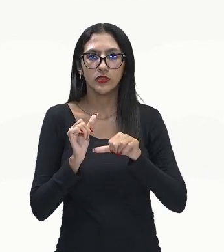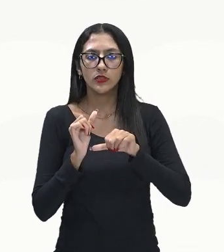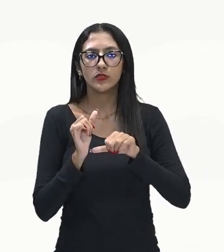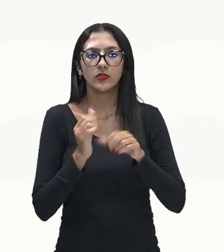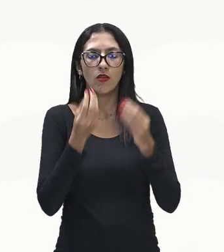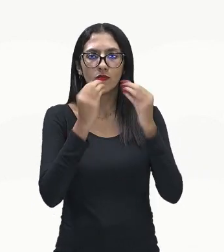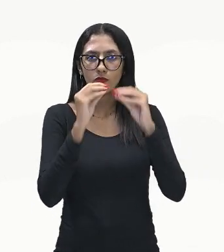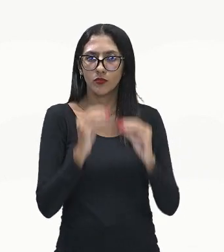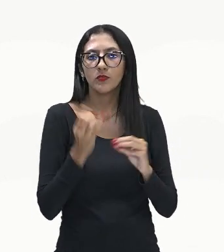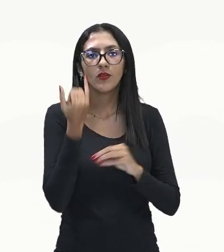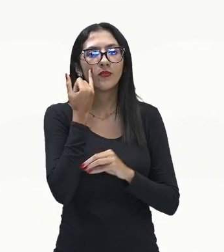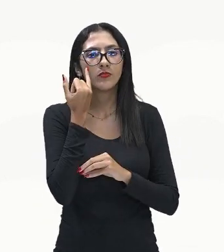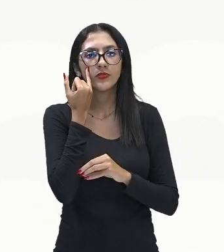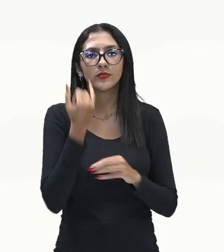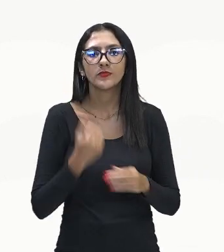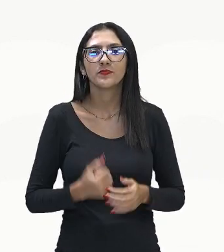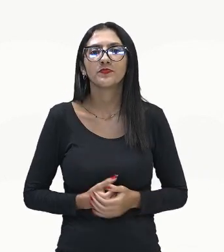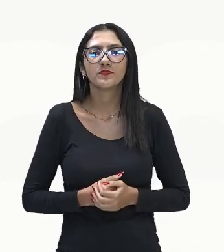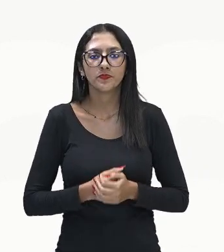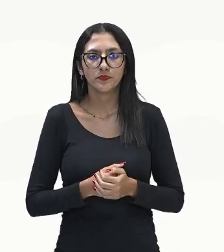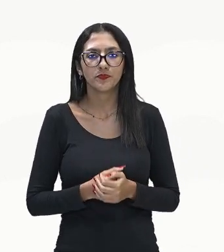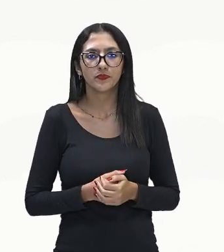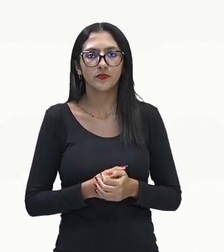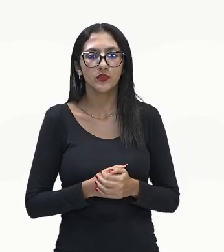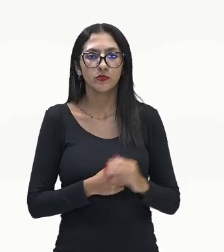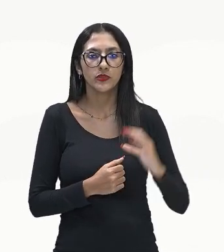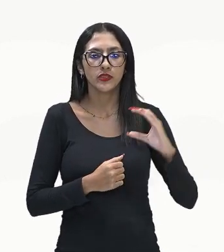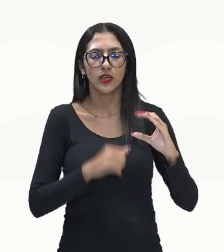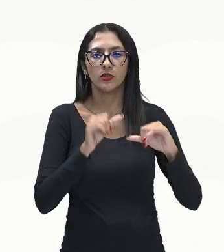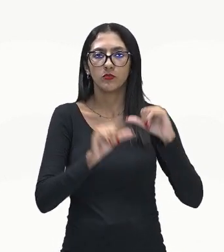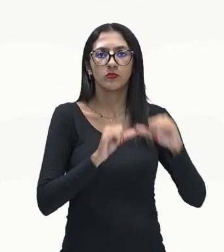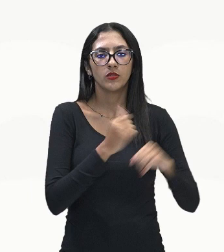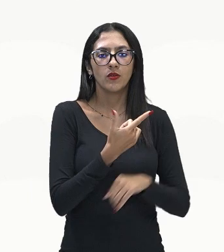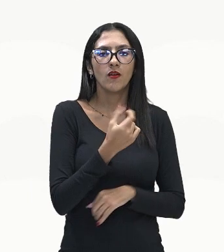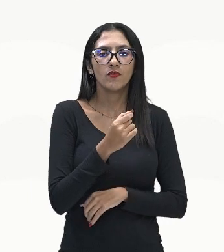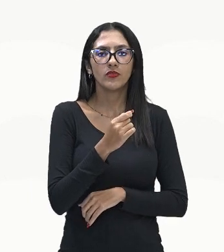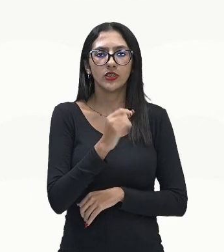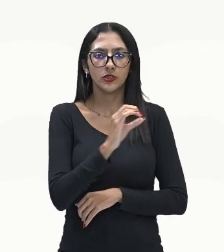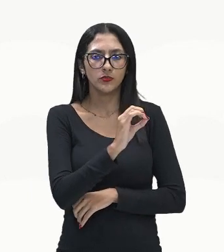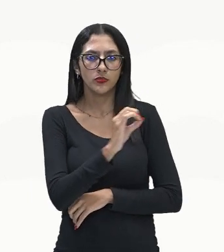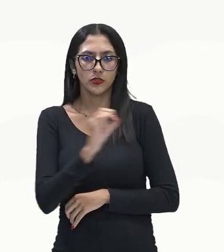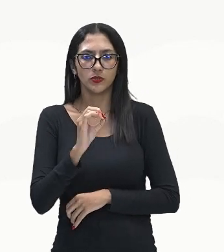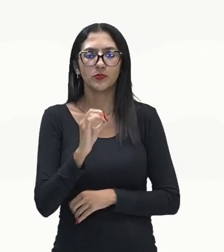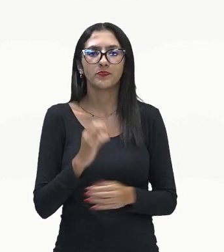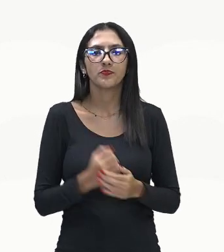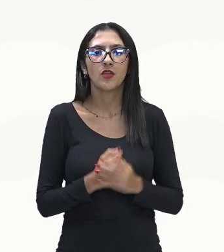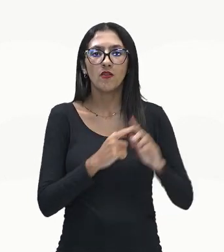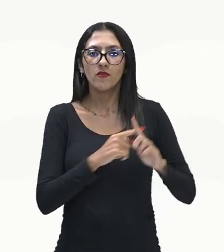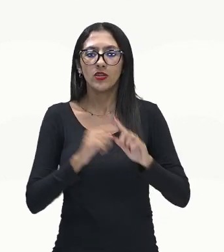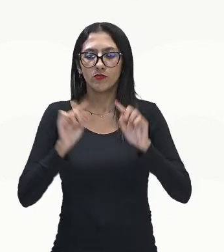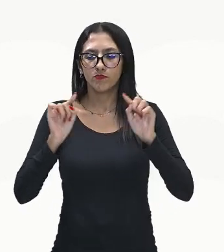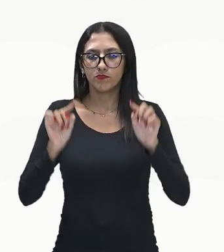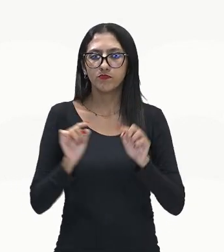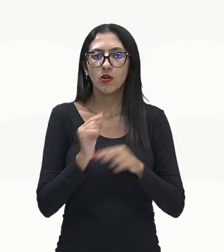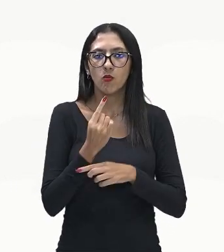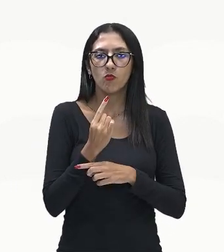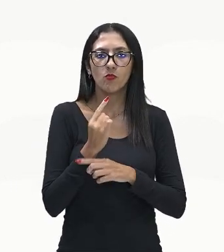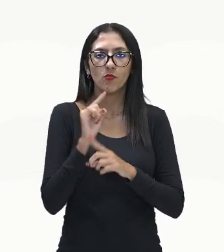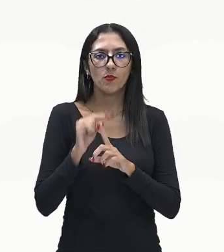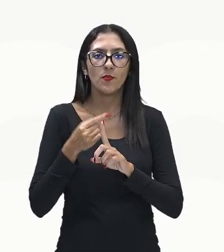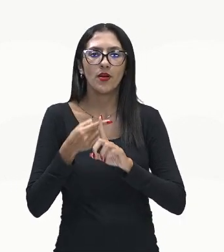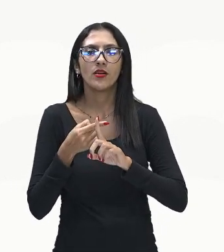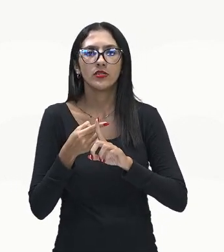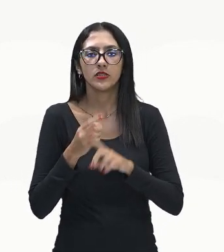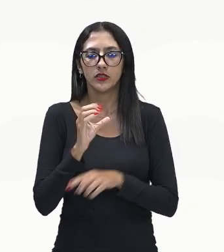O nosso 20 mil, que é o nosso capital, tá? Dentro do parênteses, 1 mais o nosso I, que nós vamos trocar